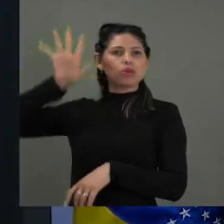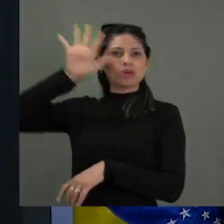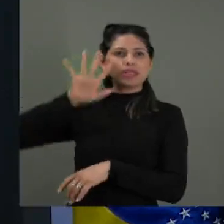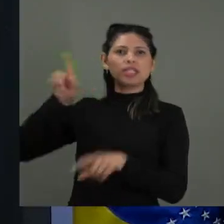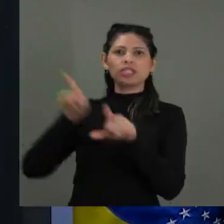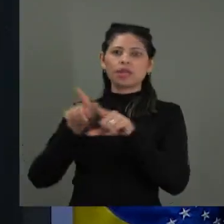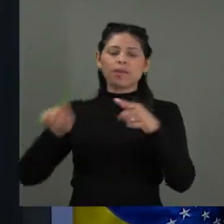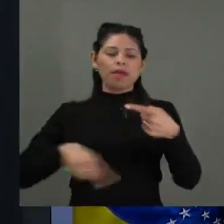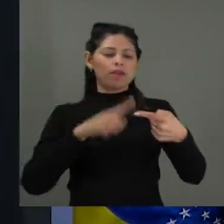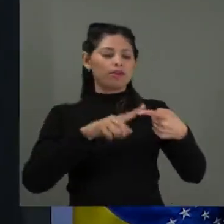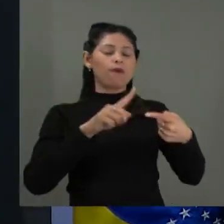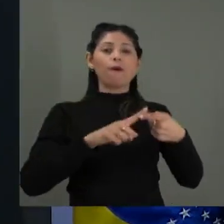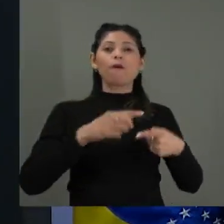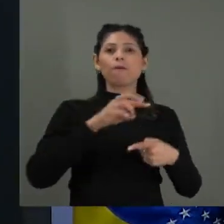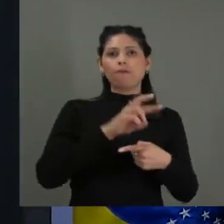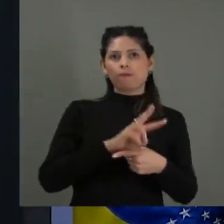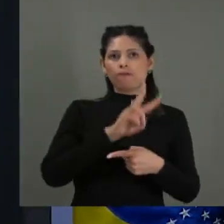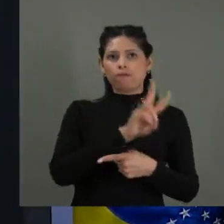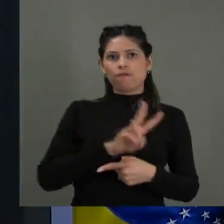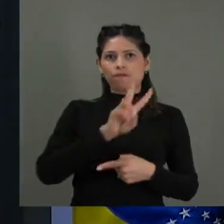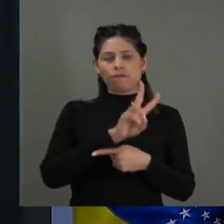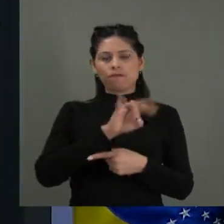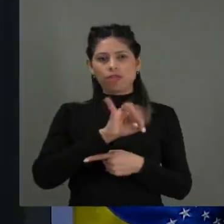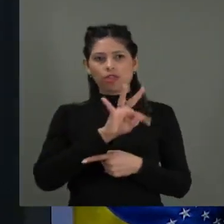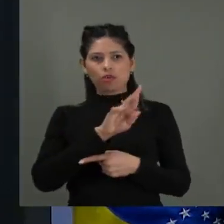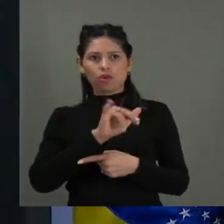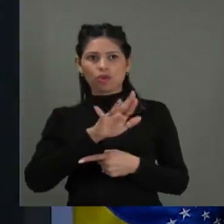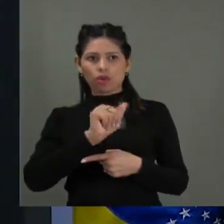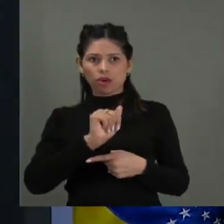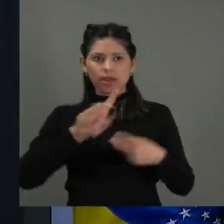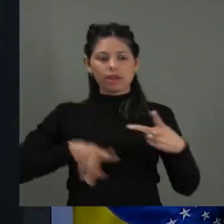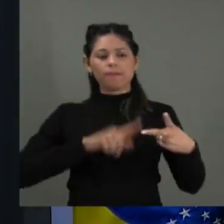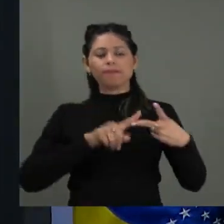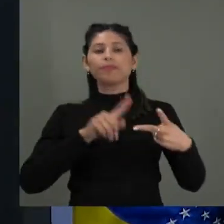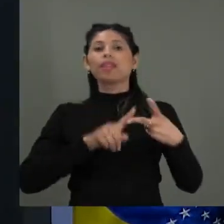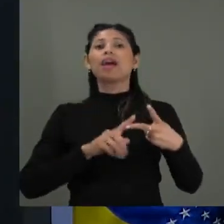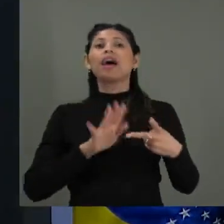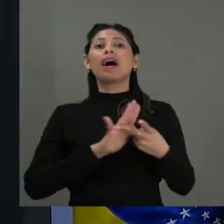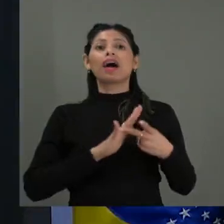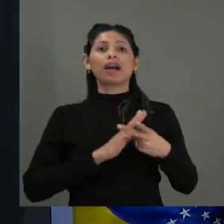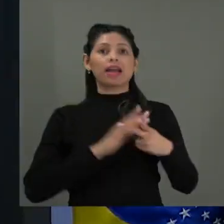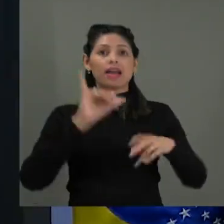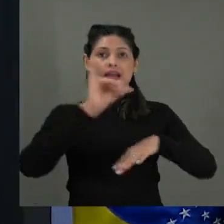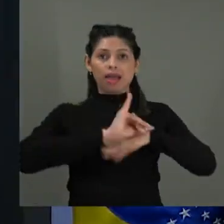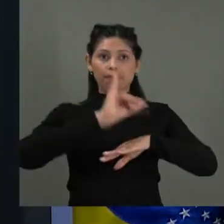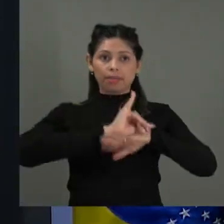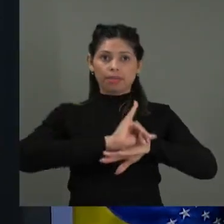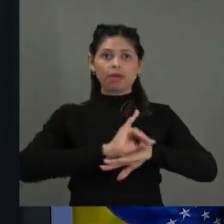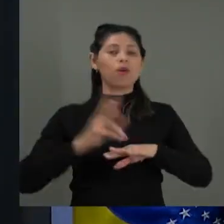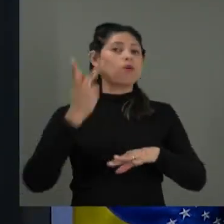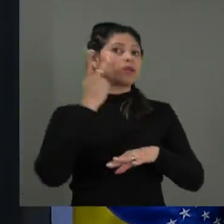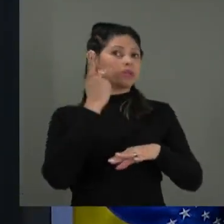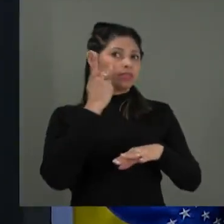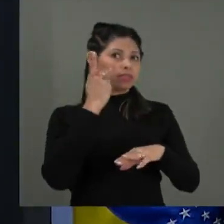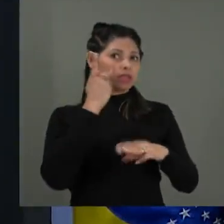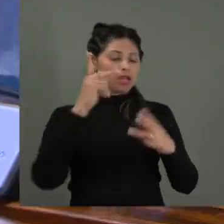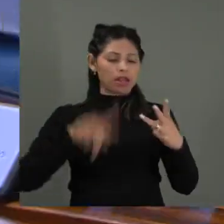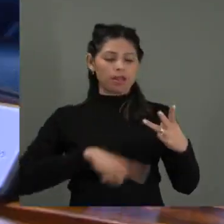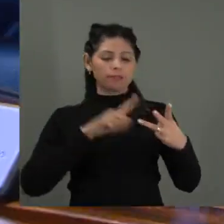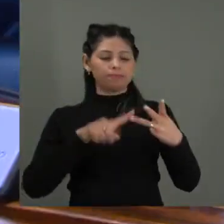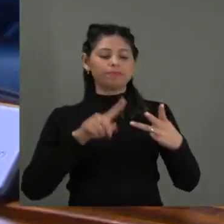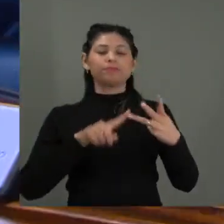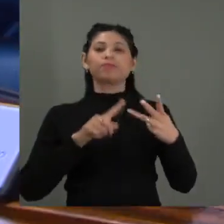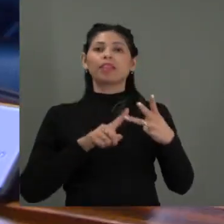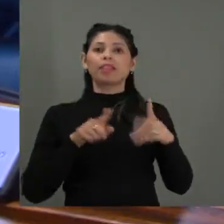na Bahia, e a nossa capital, a cidade, Zequinha Marinho, onde eu nasci, a